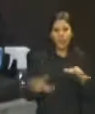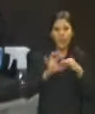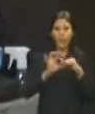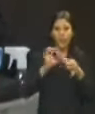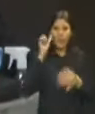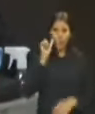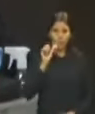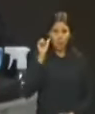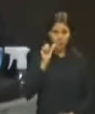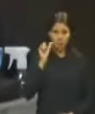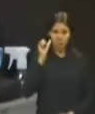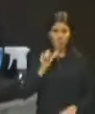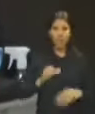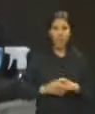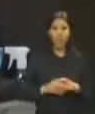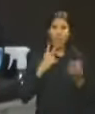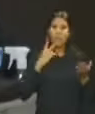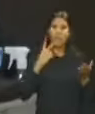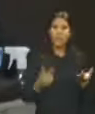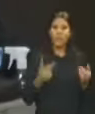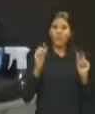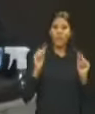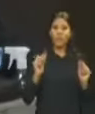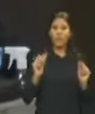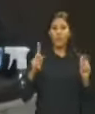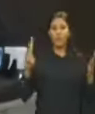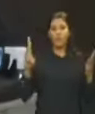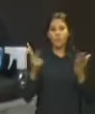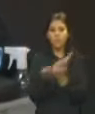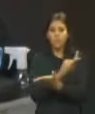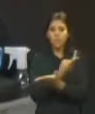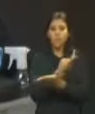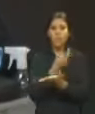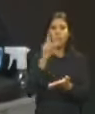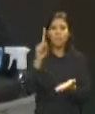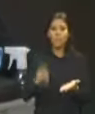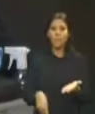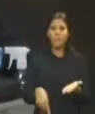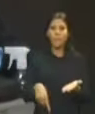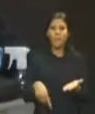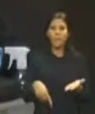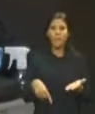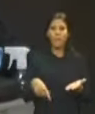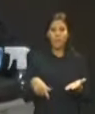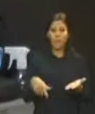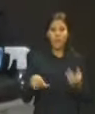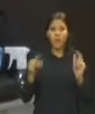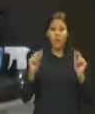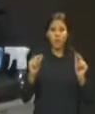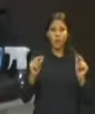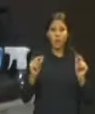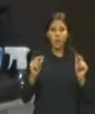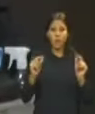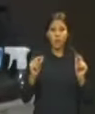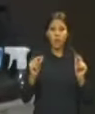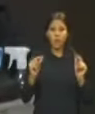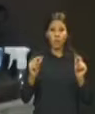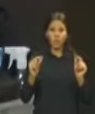vítima, e dizendo que situações como essa sobretudo, nos conclamam, nos responsabilizam, nos